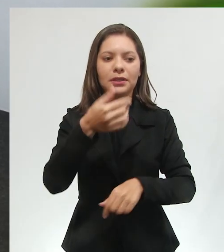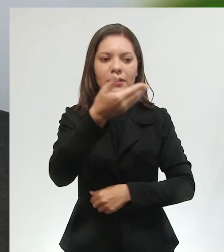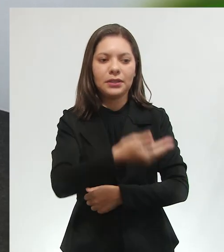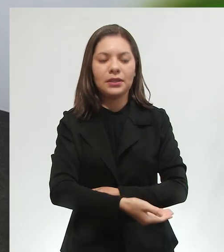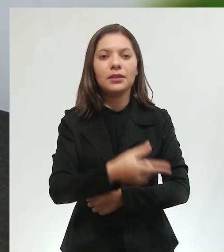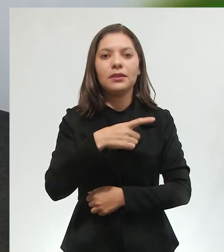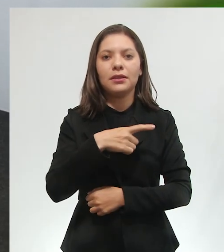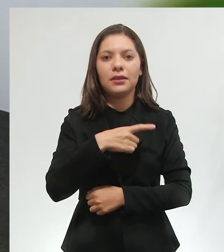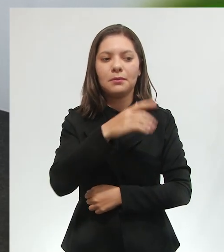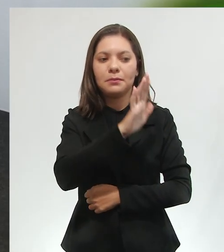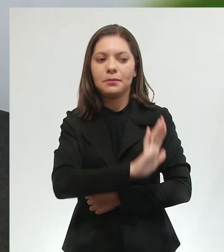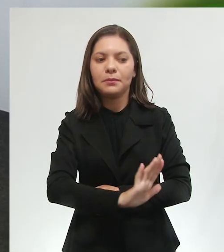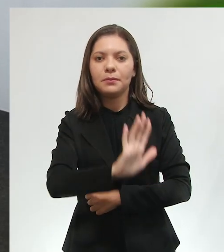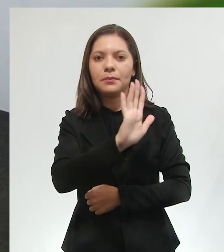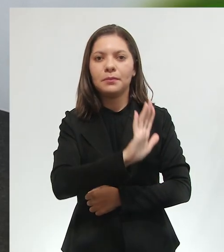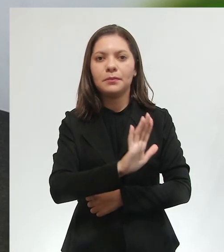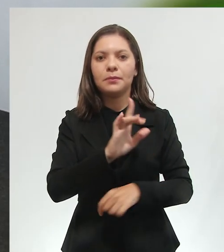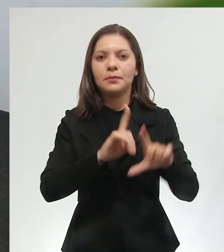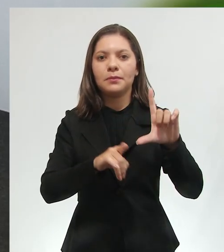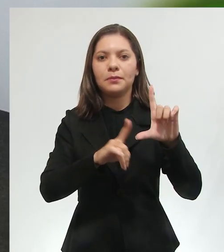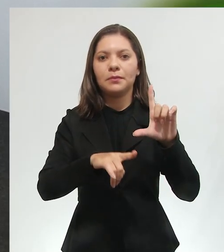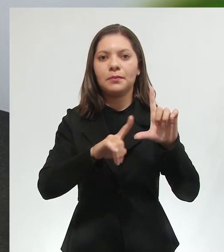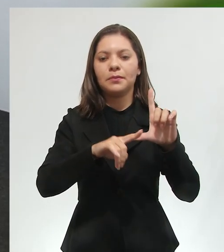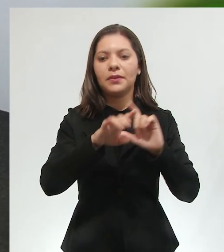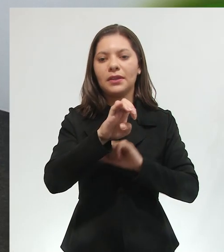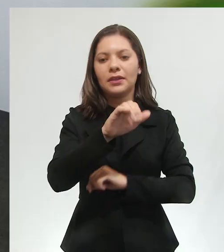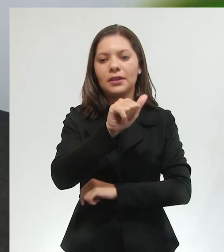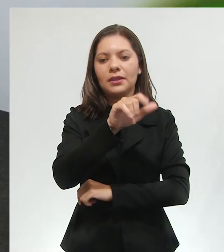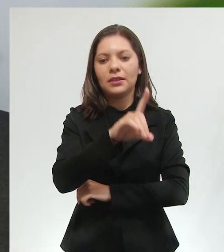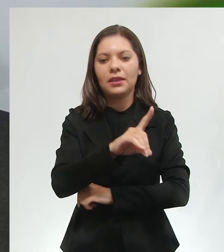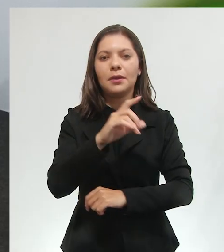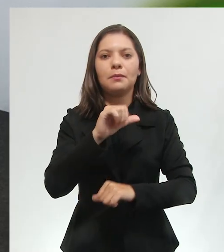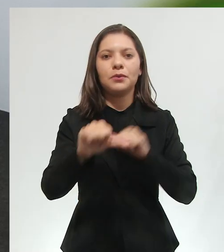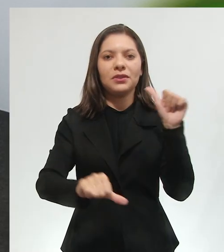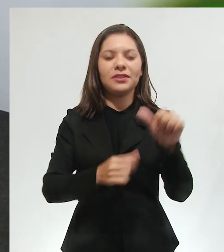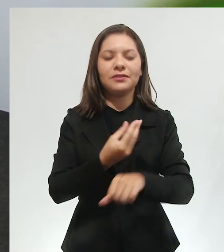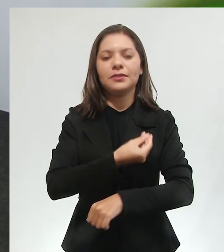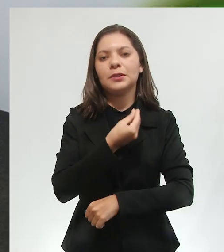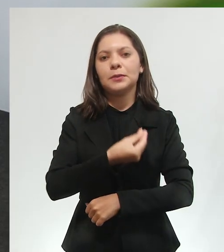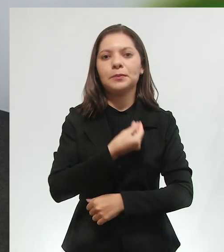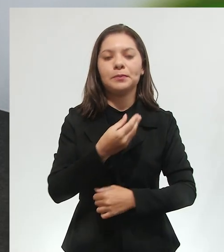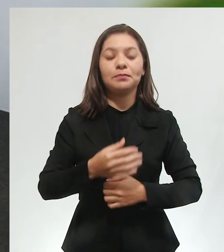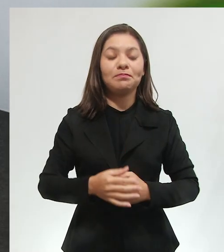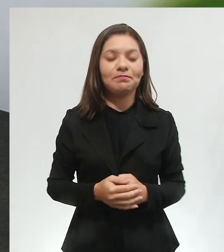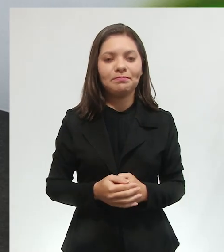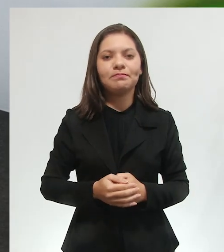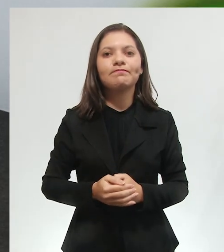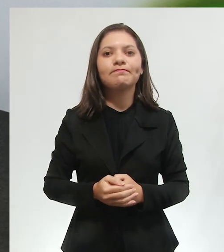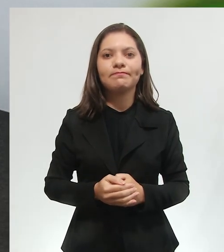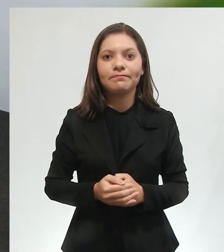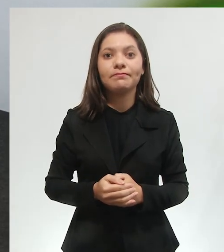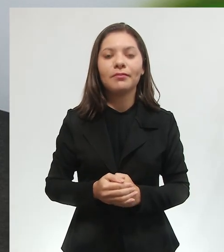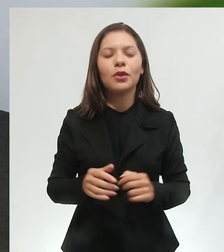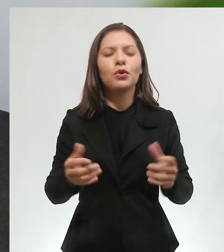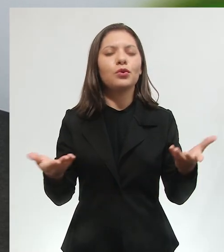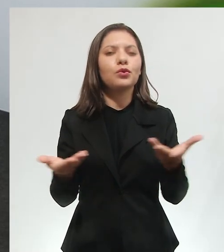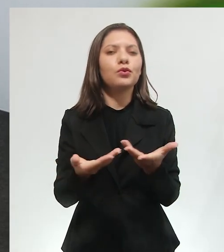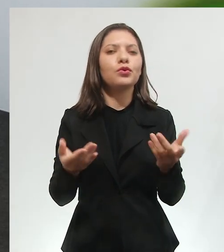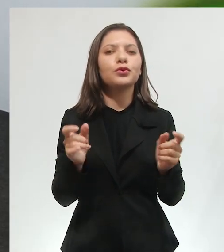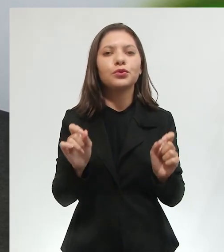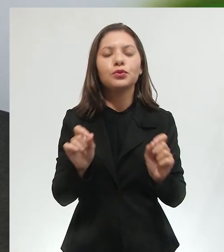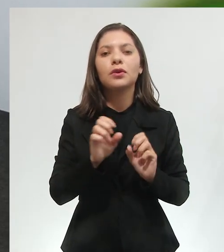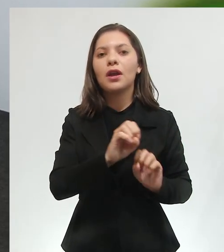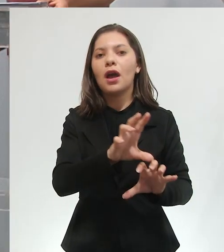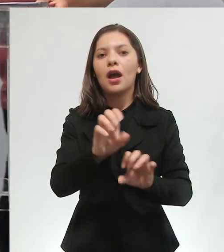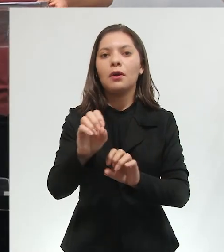nós temos uma parede escrita em letras verdes, EAD, mudando realidades, né? Teremos uma aula agora, que é a